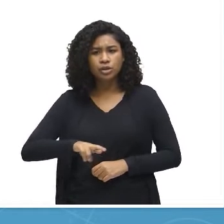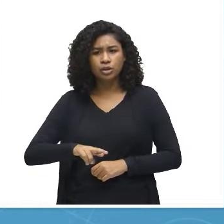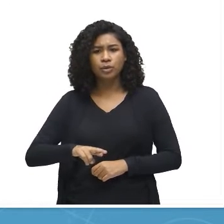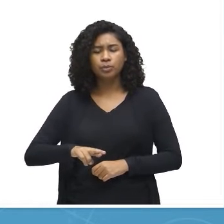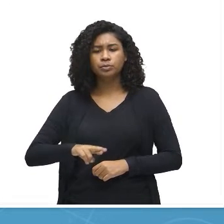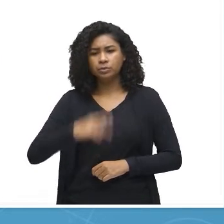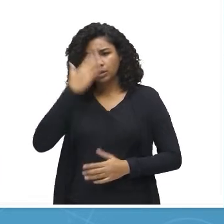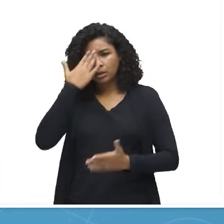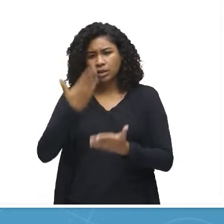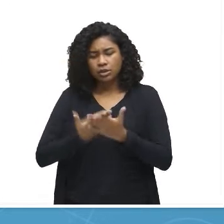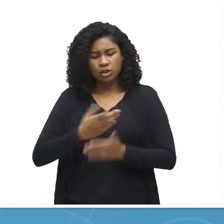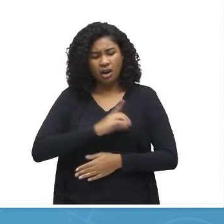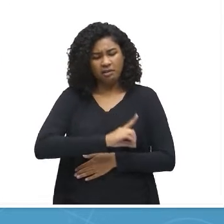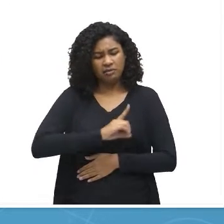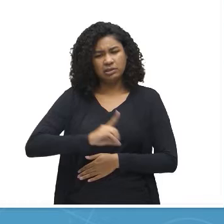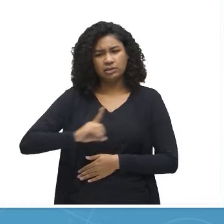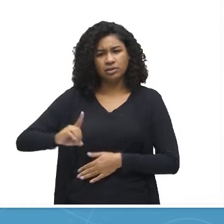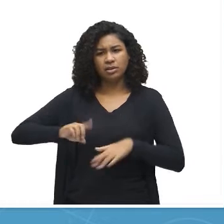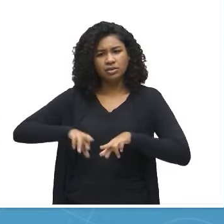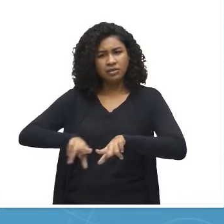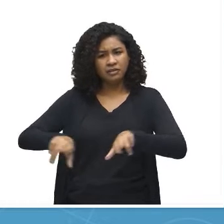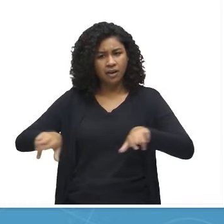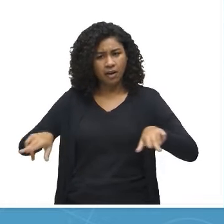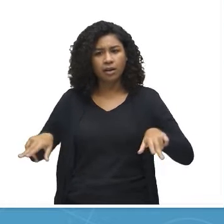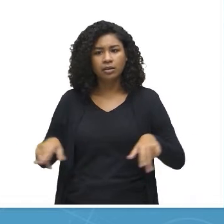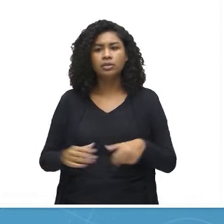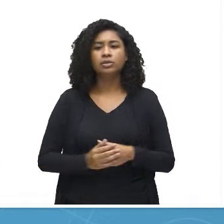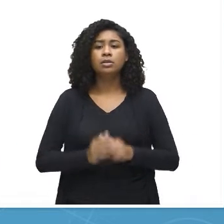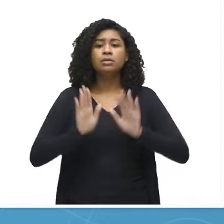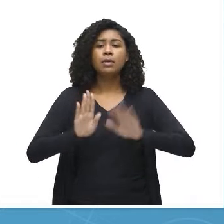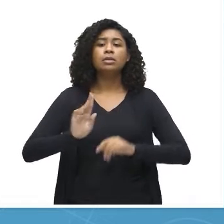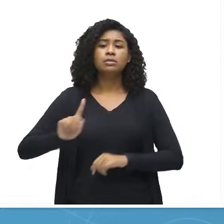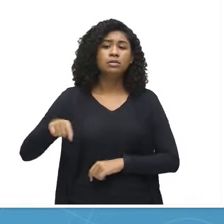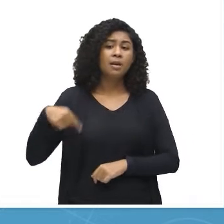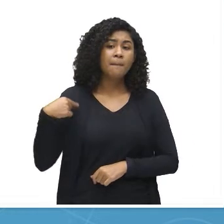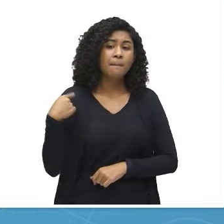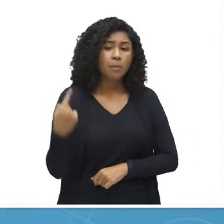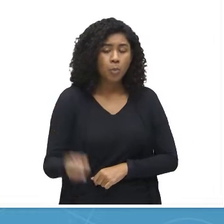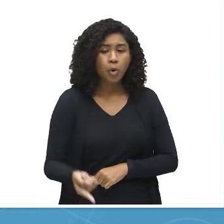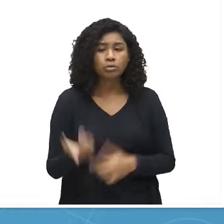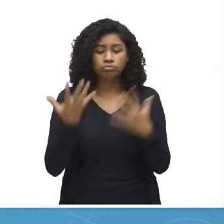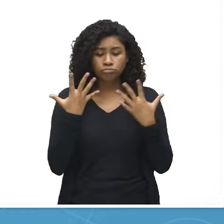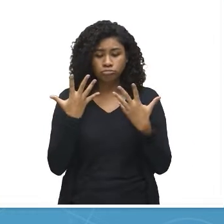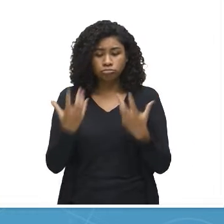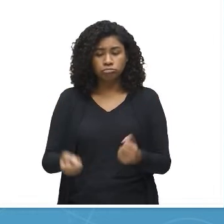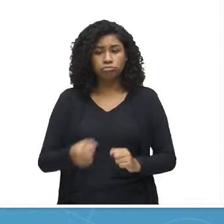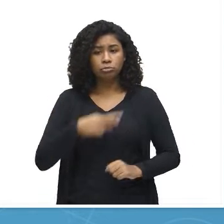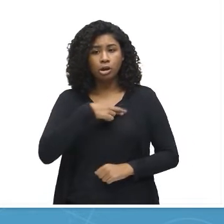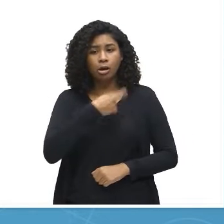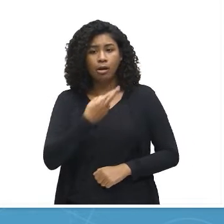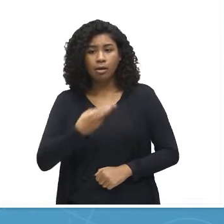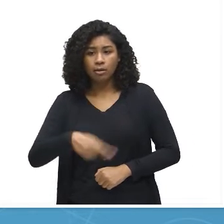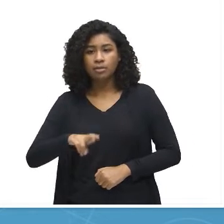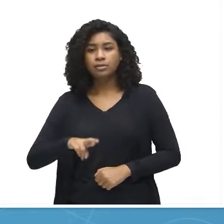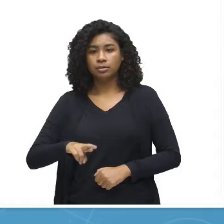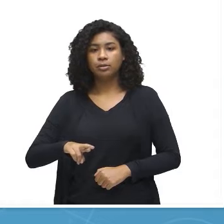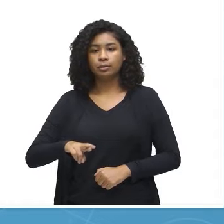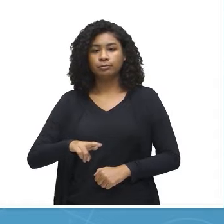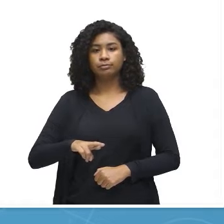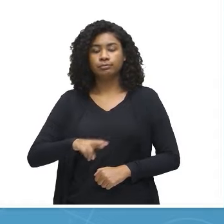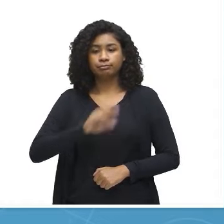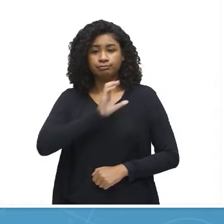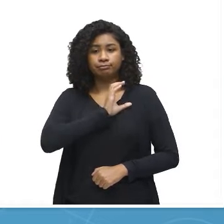politeísta. Então, depois é que a gente vai ver esses povos se convertendo ao cristianismo, como é o que acontece